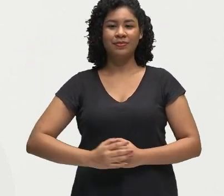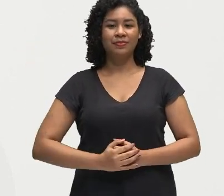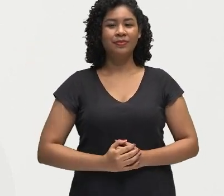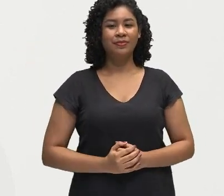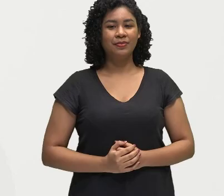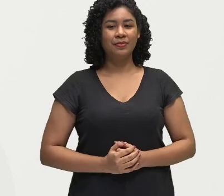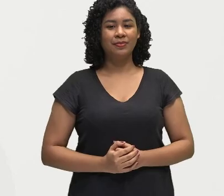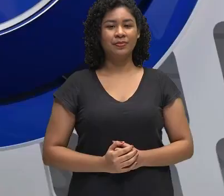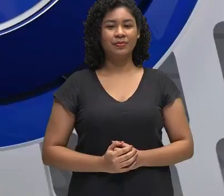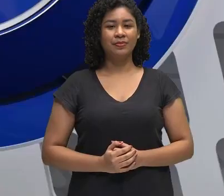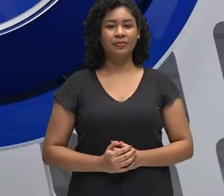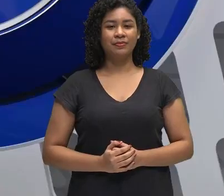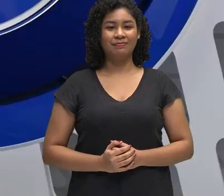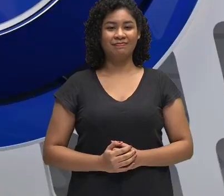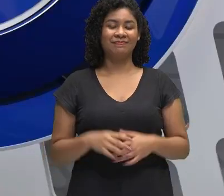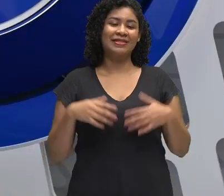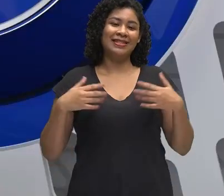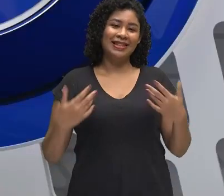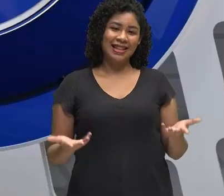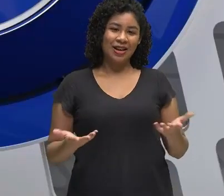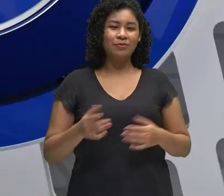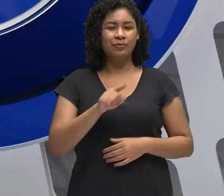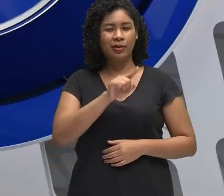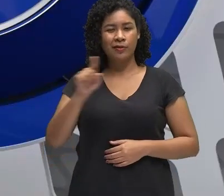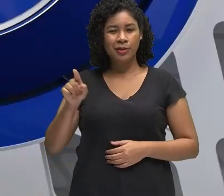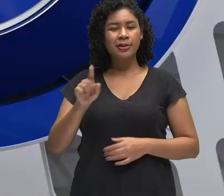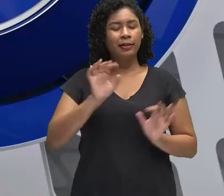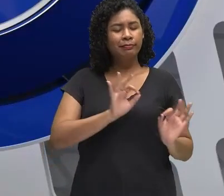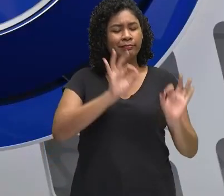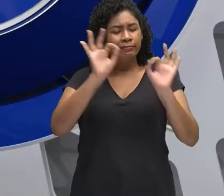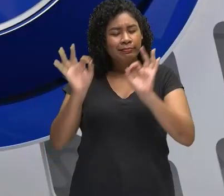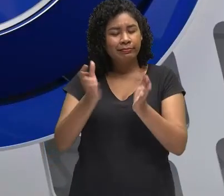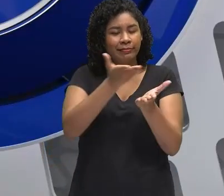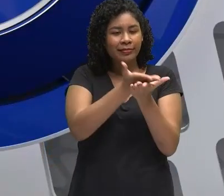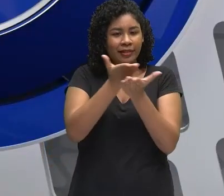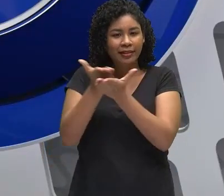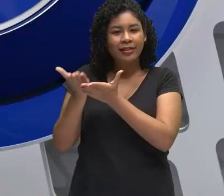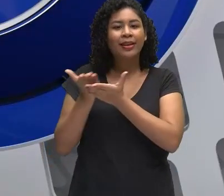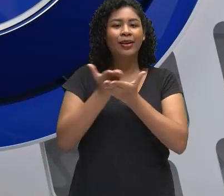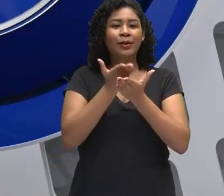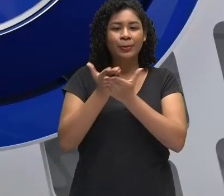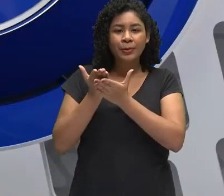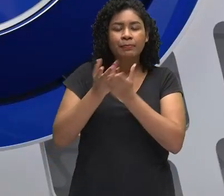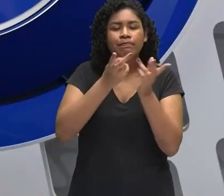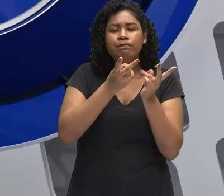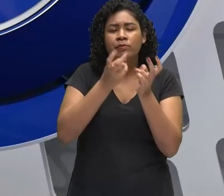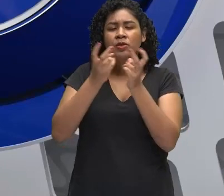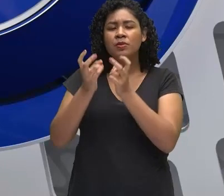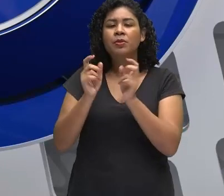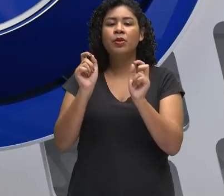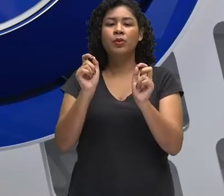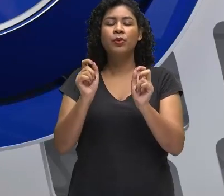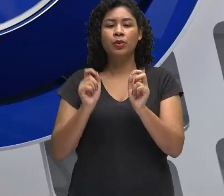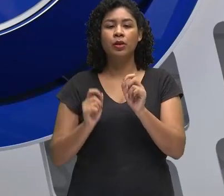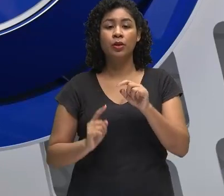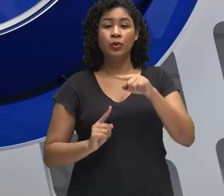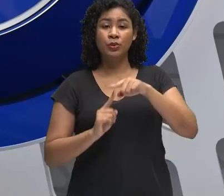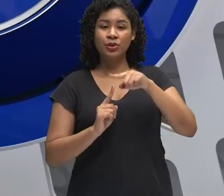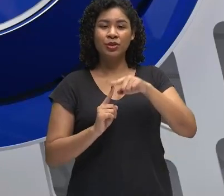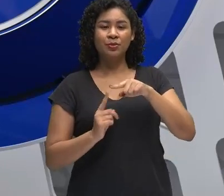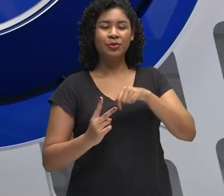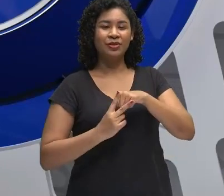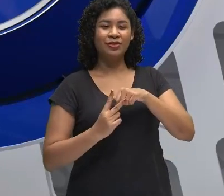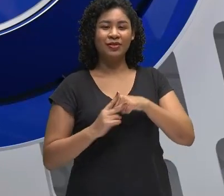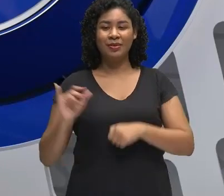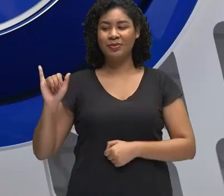wrote. Bem, people, então vocês puderam acompanhar aqui junto comigo a forma dos verbos